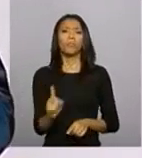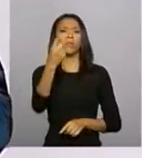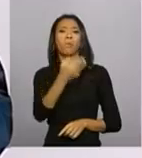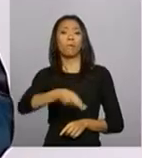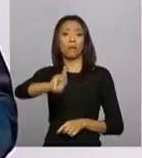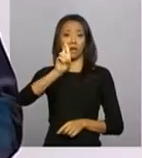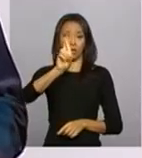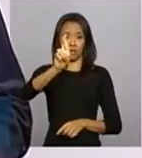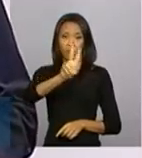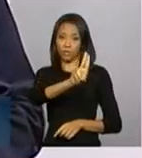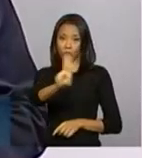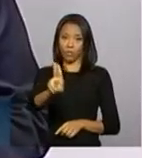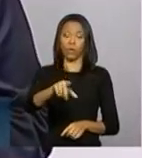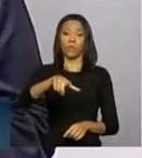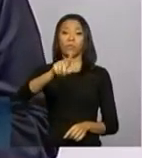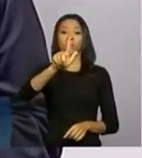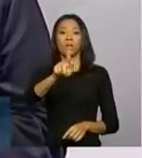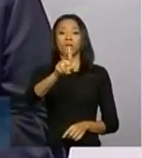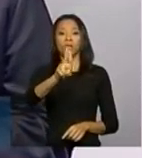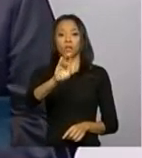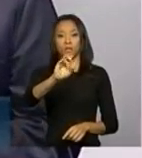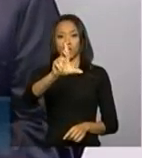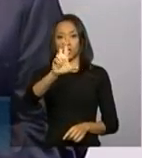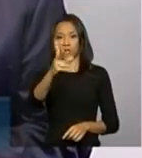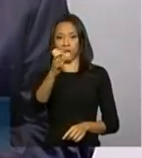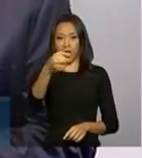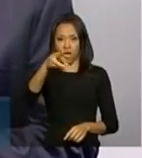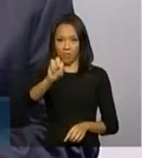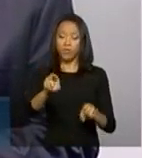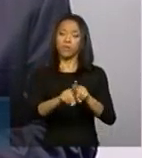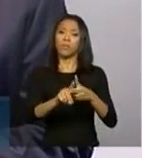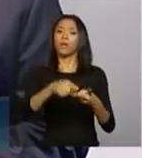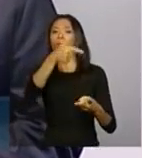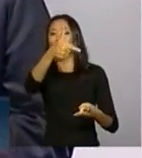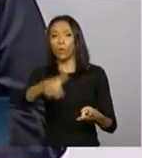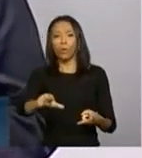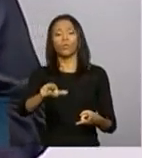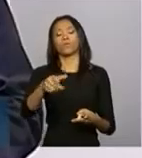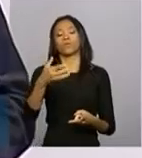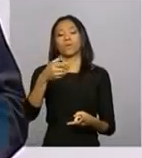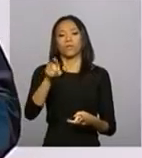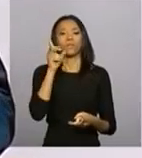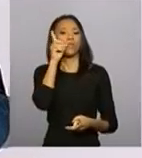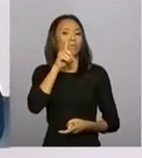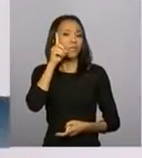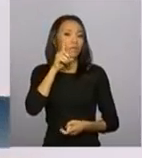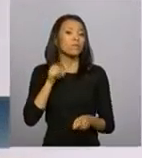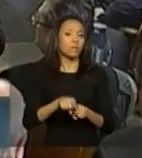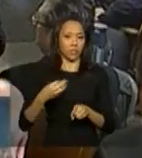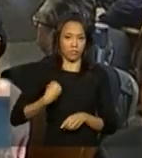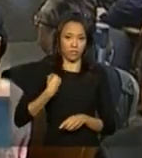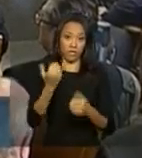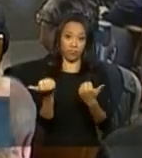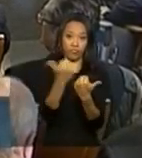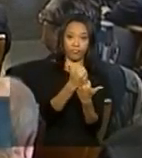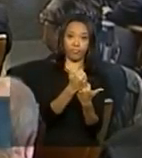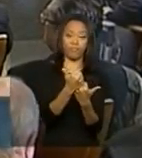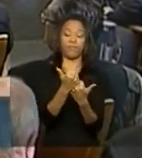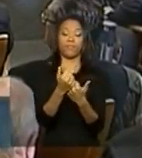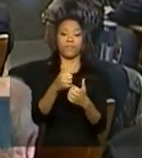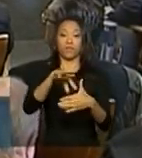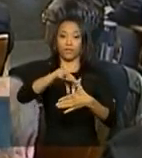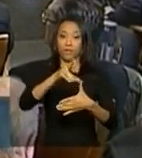Guilherme Campos. também o deputado Siarra, que o sucedeu na liderança, e